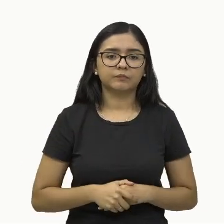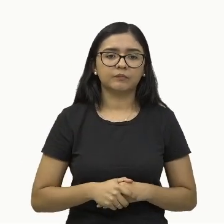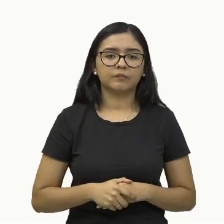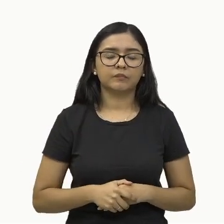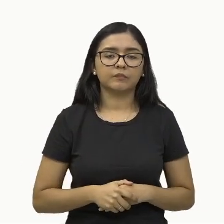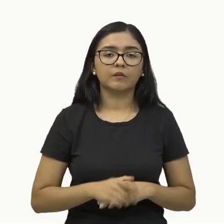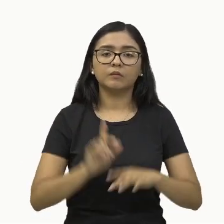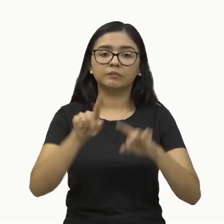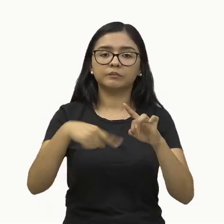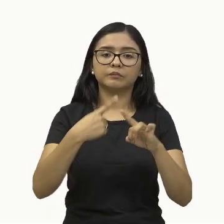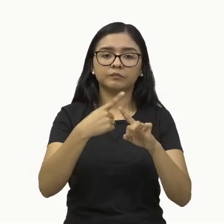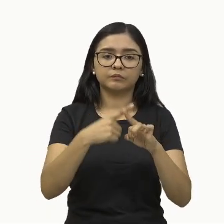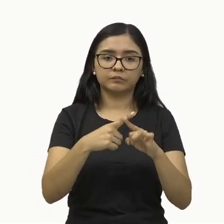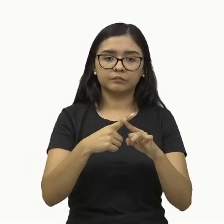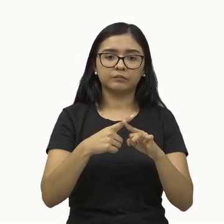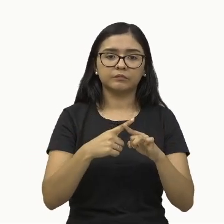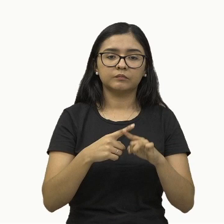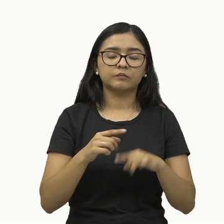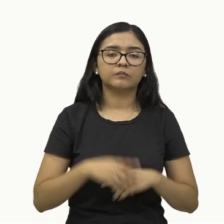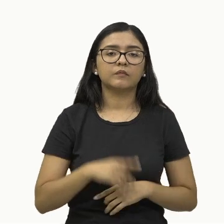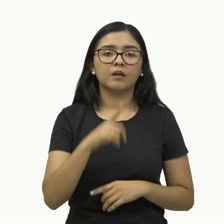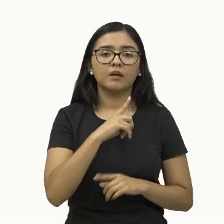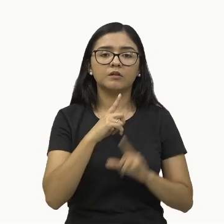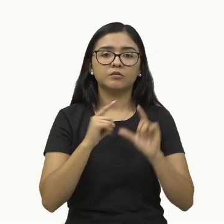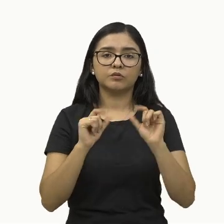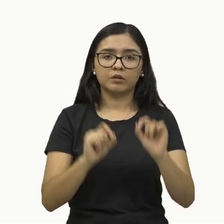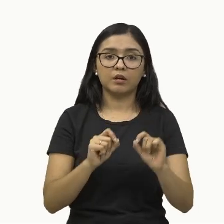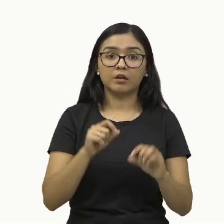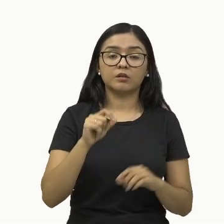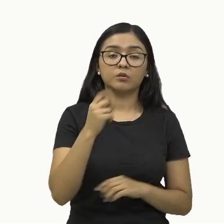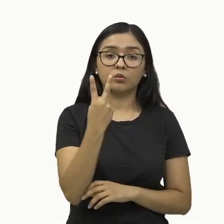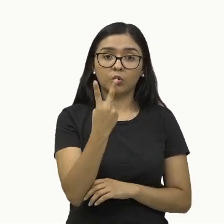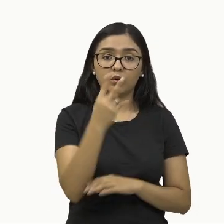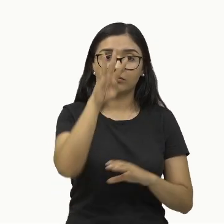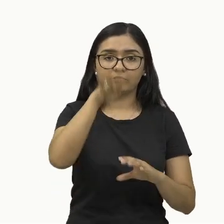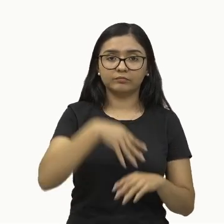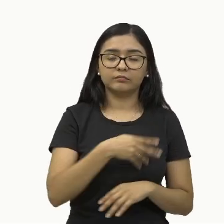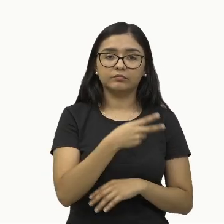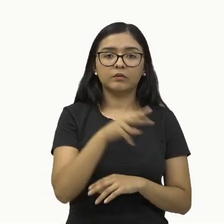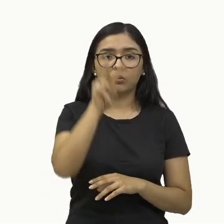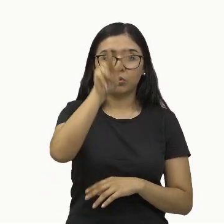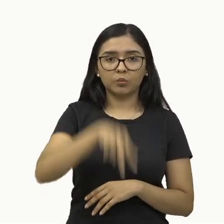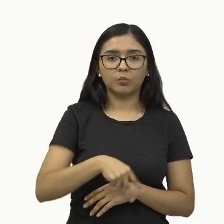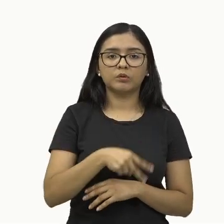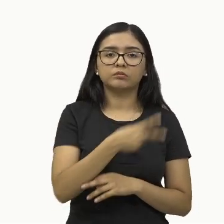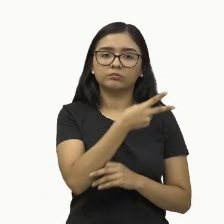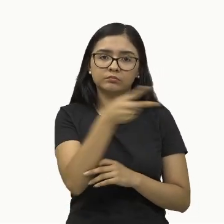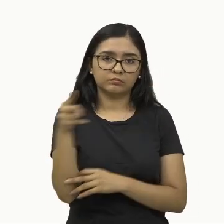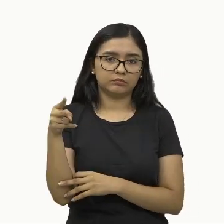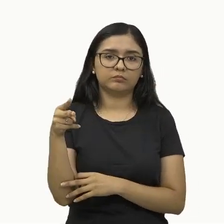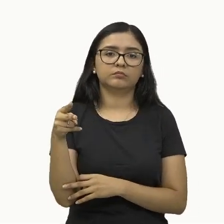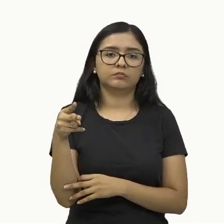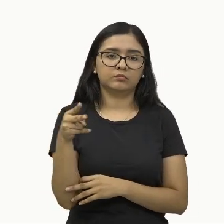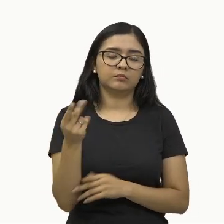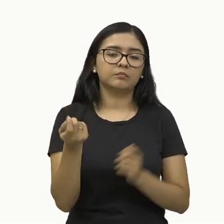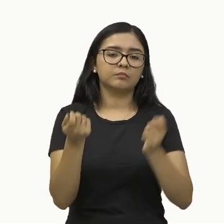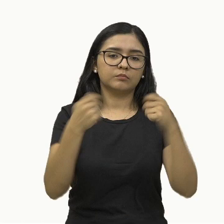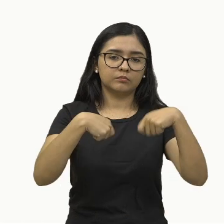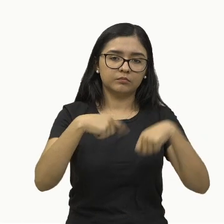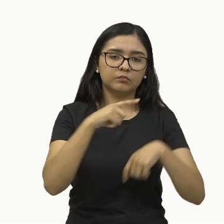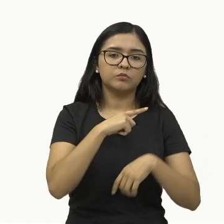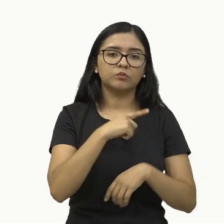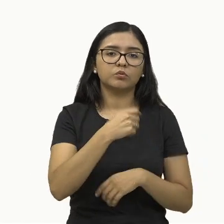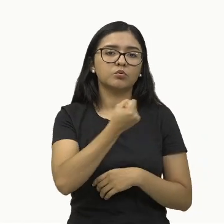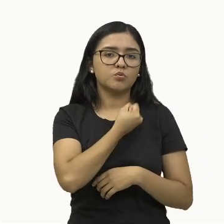produto da multiplicação, é de ordem 2 por 2. Isto é, 2 linhas e 2 colunas, possuindo o mesmo número